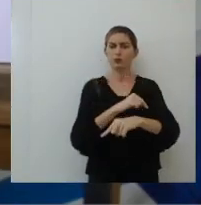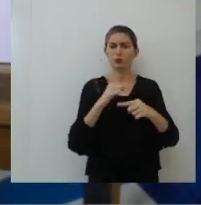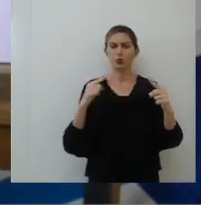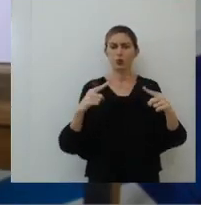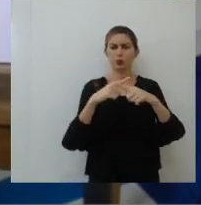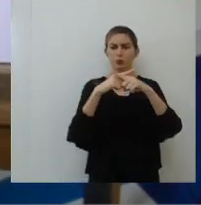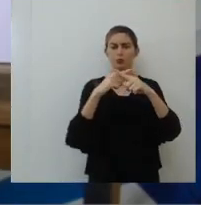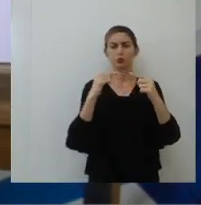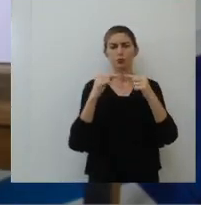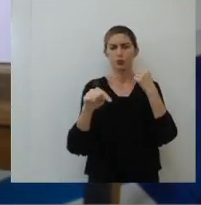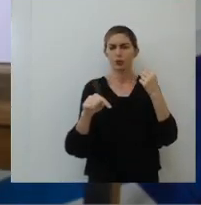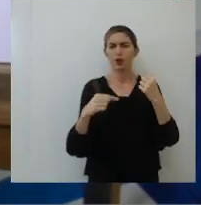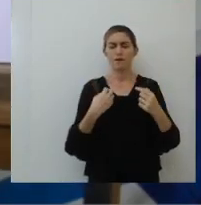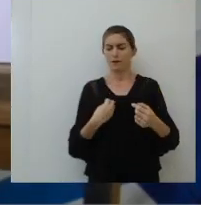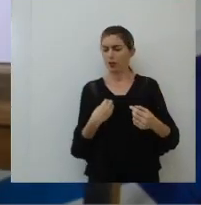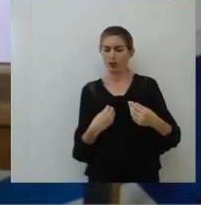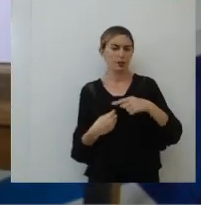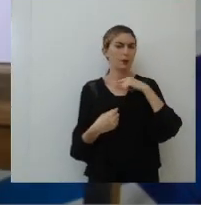morte. Tá?